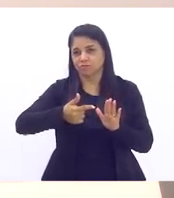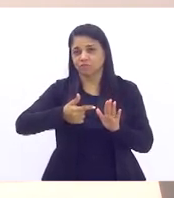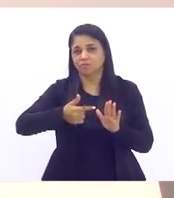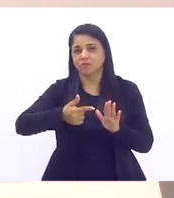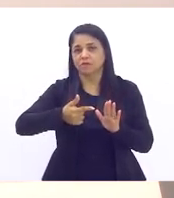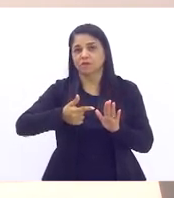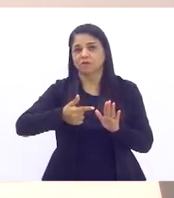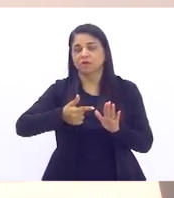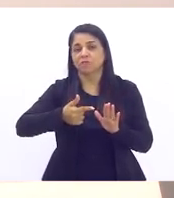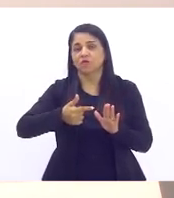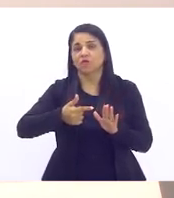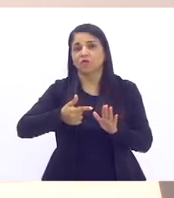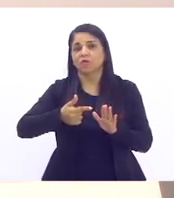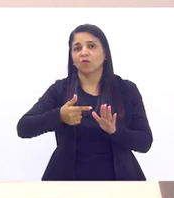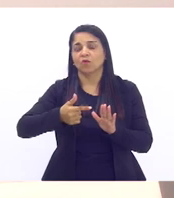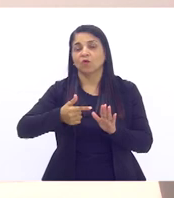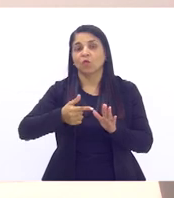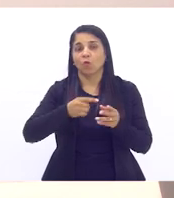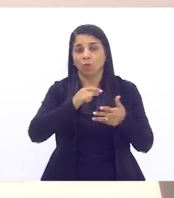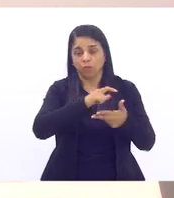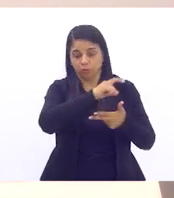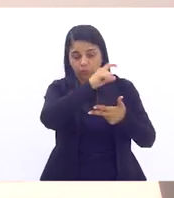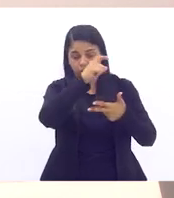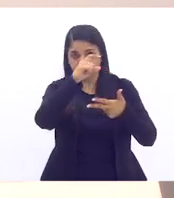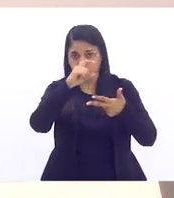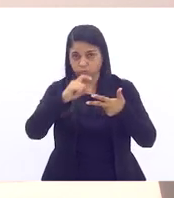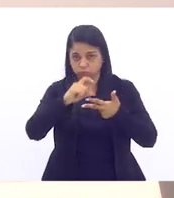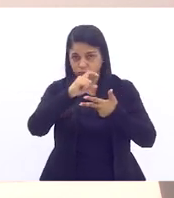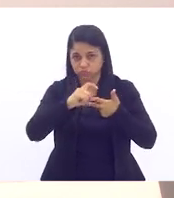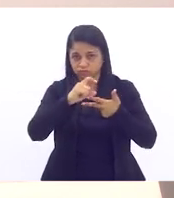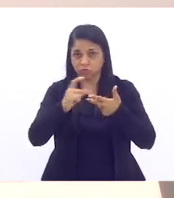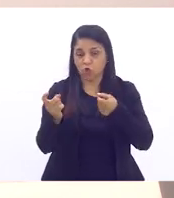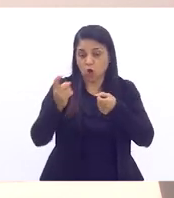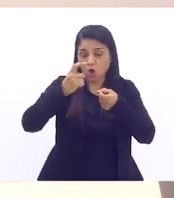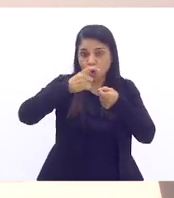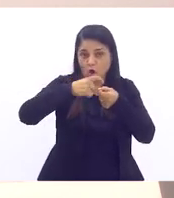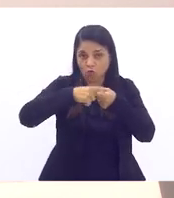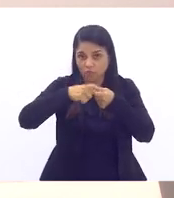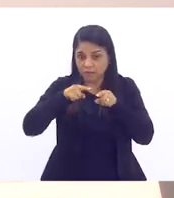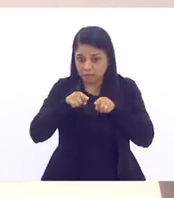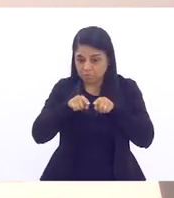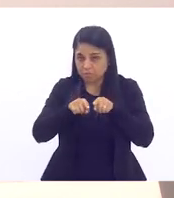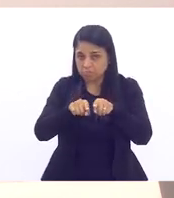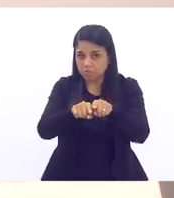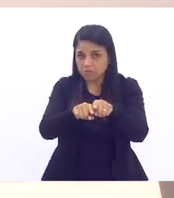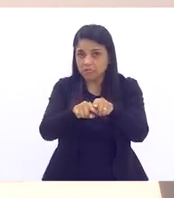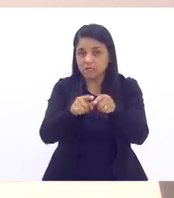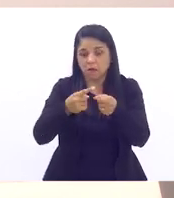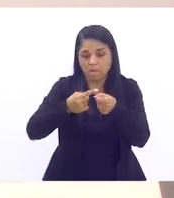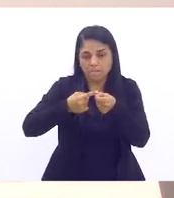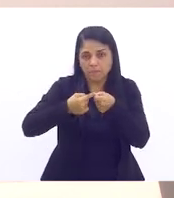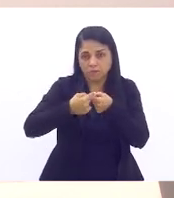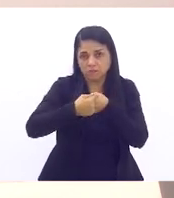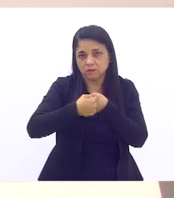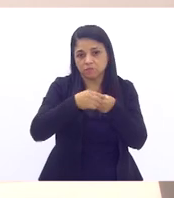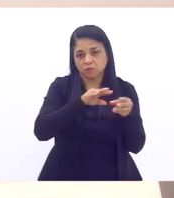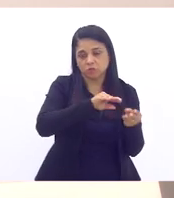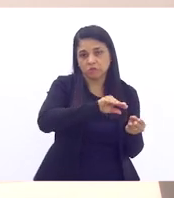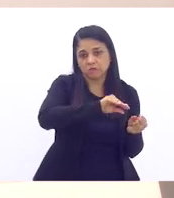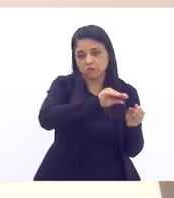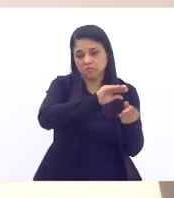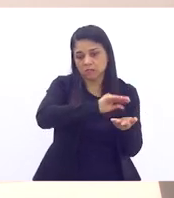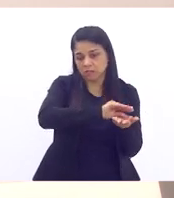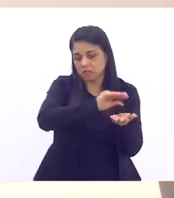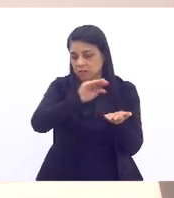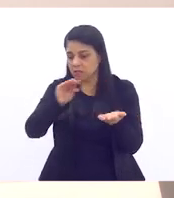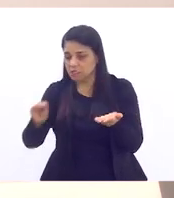do verbo poderá O Poder Executivo poderá Celebrar convênios e parcerias com os municípios com previsão de transferência de recursos